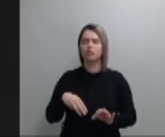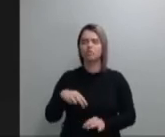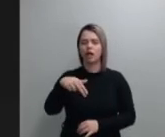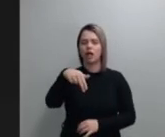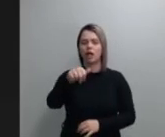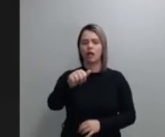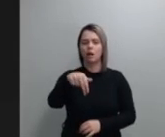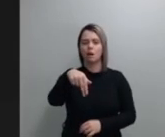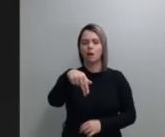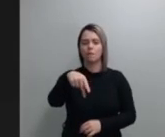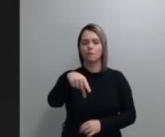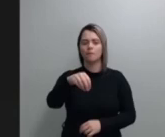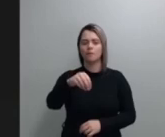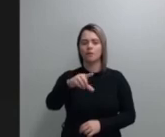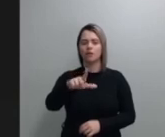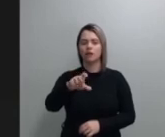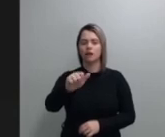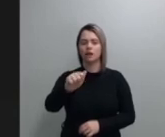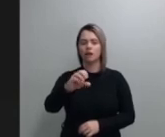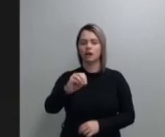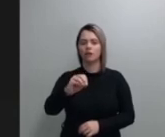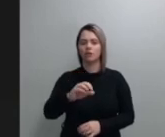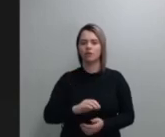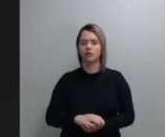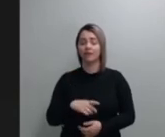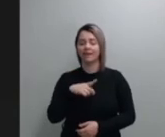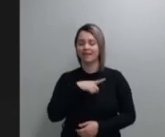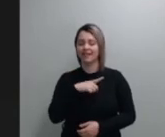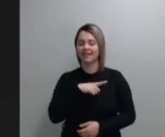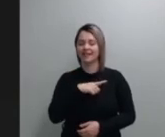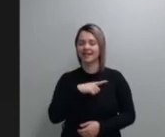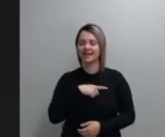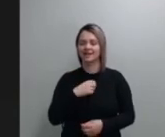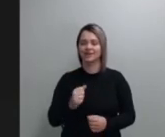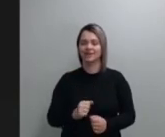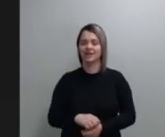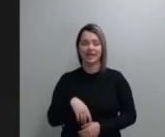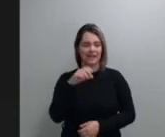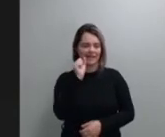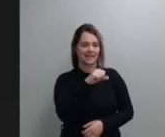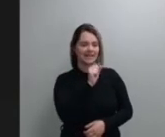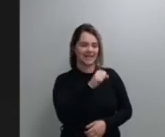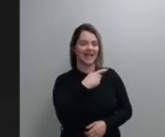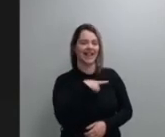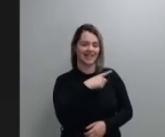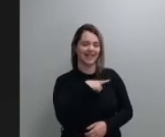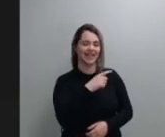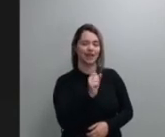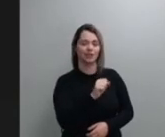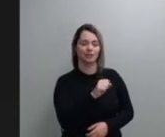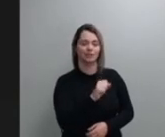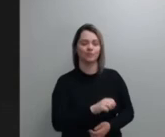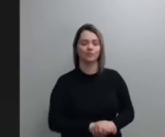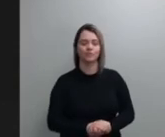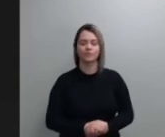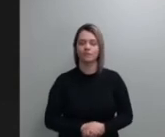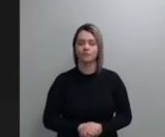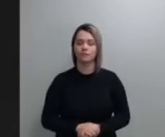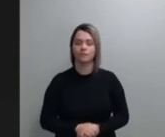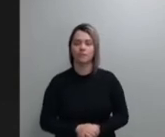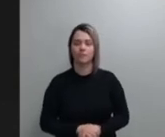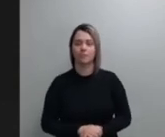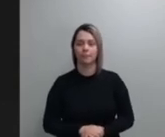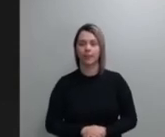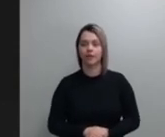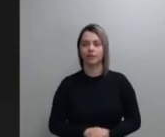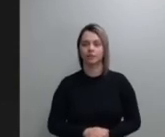só para teria sim não tem dúvida em relação ao meu